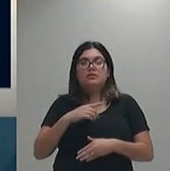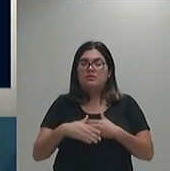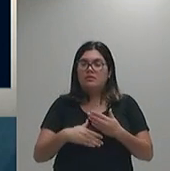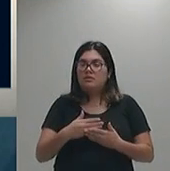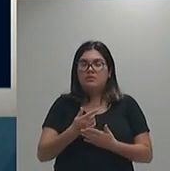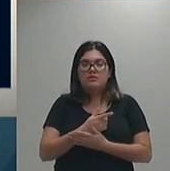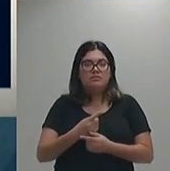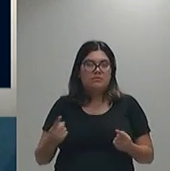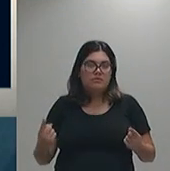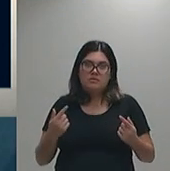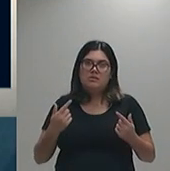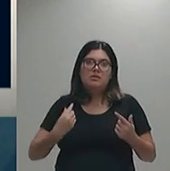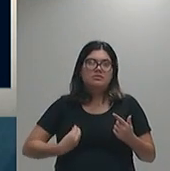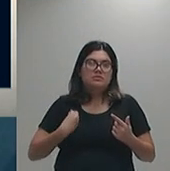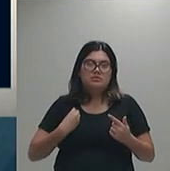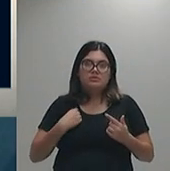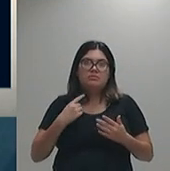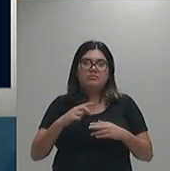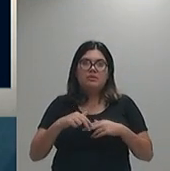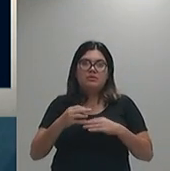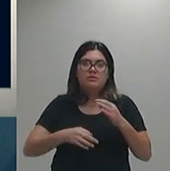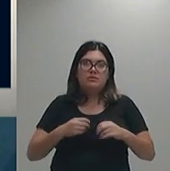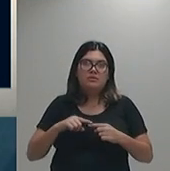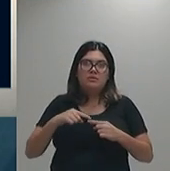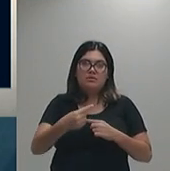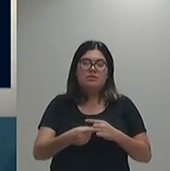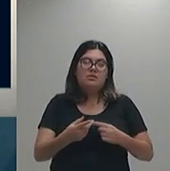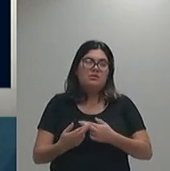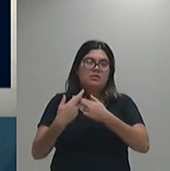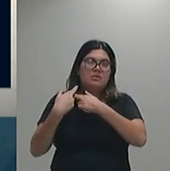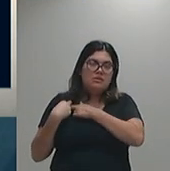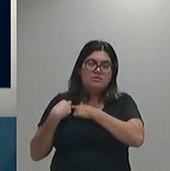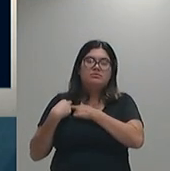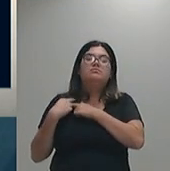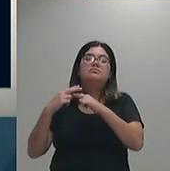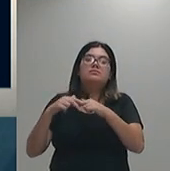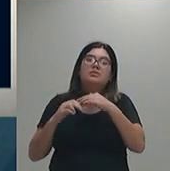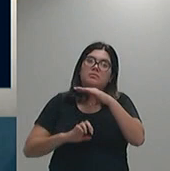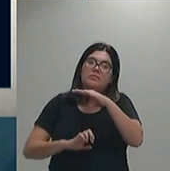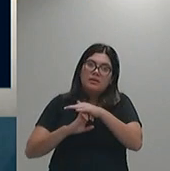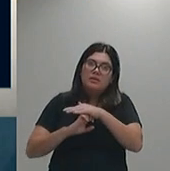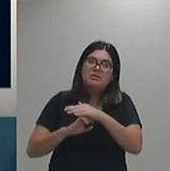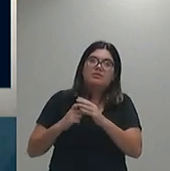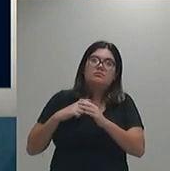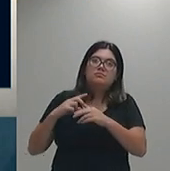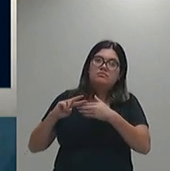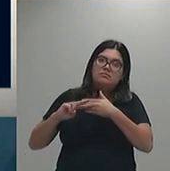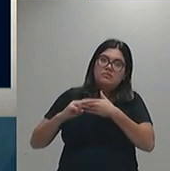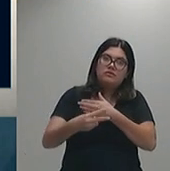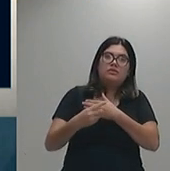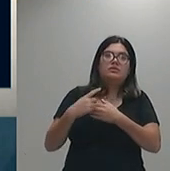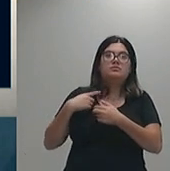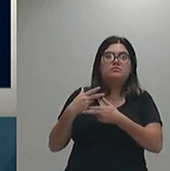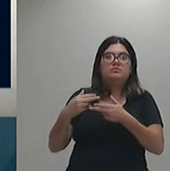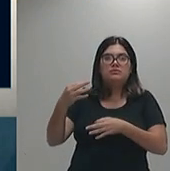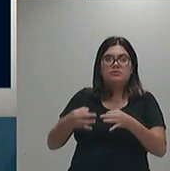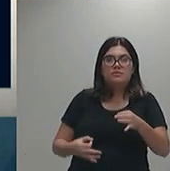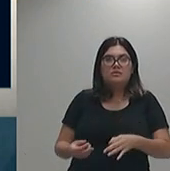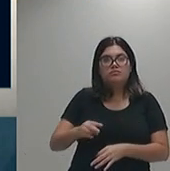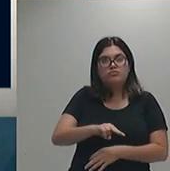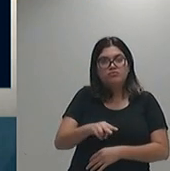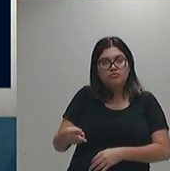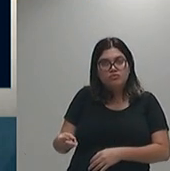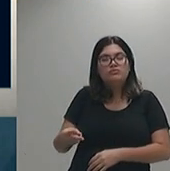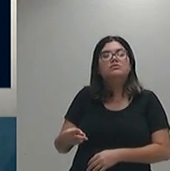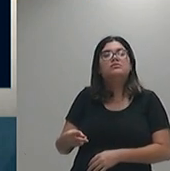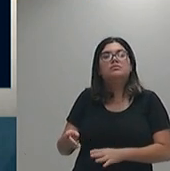de subsistir pelo ajuizamento posterior da são de responsabilidade pela companhia produzir um efeito de coisas julgadas as partes Inclusive a companhia